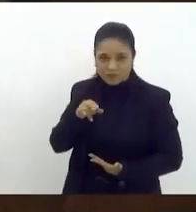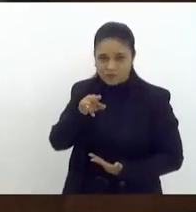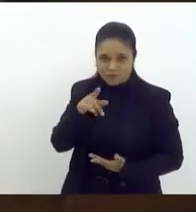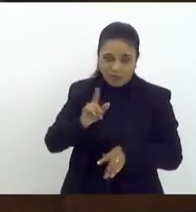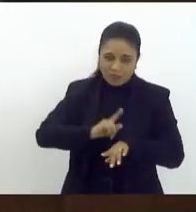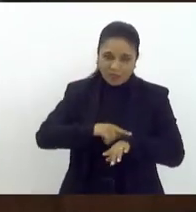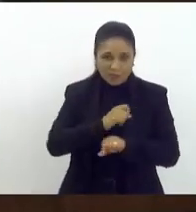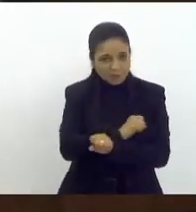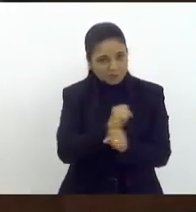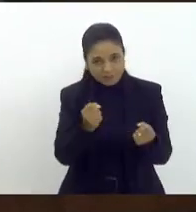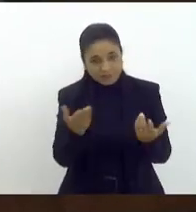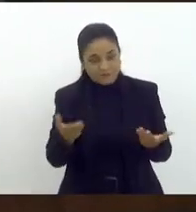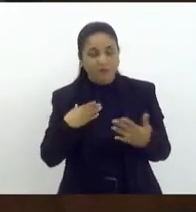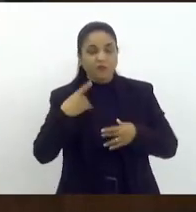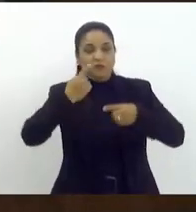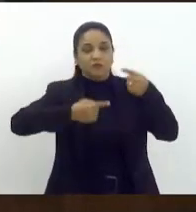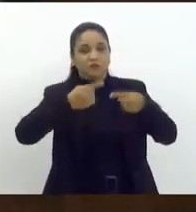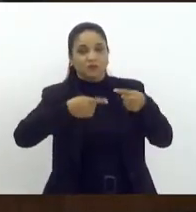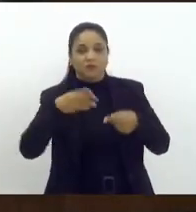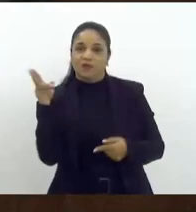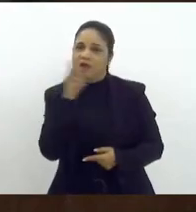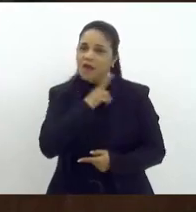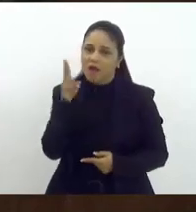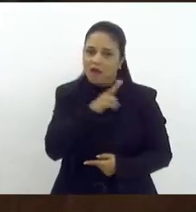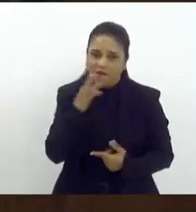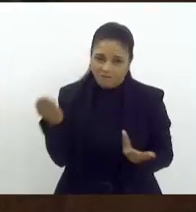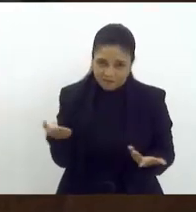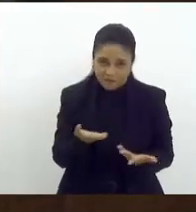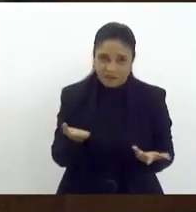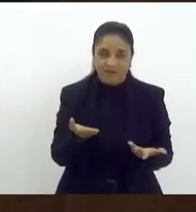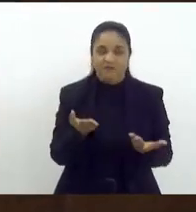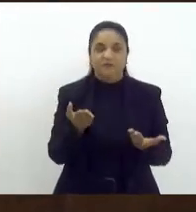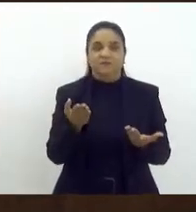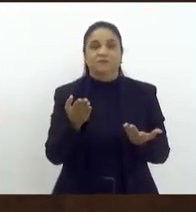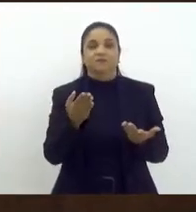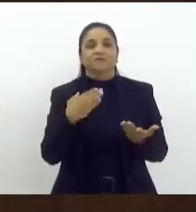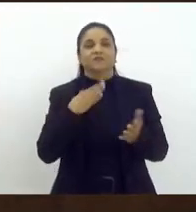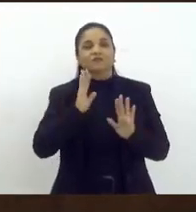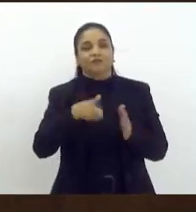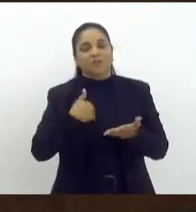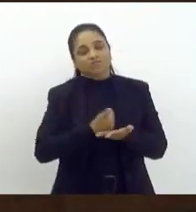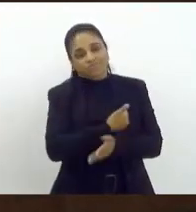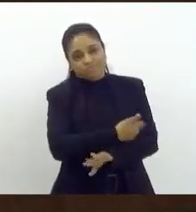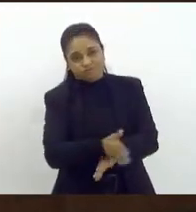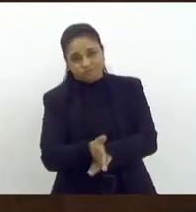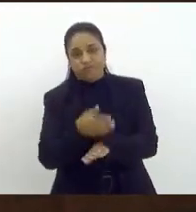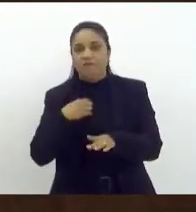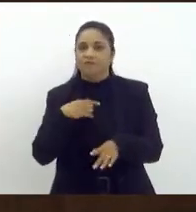discutir rapidamente presidente que até já passou já matéria vencida eh